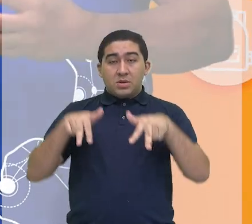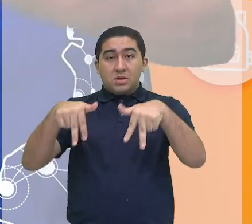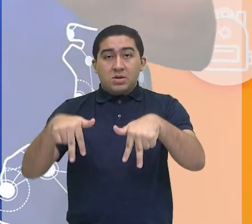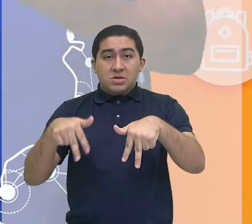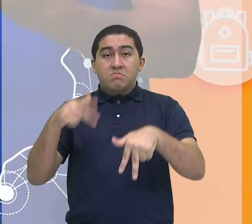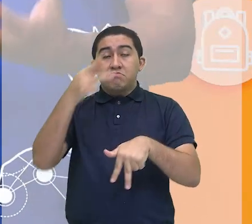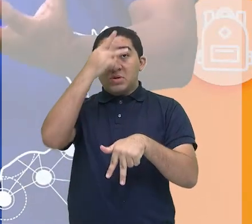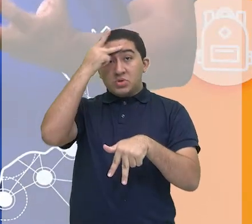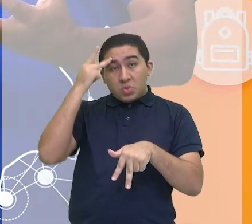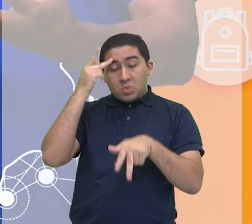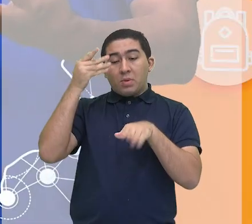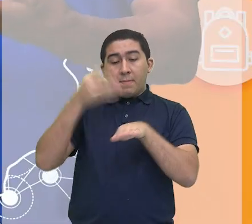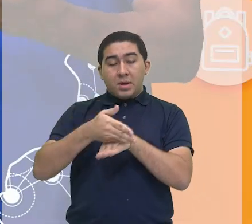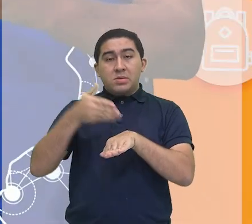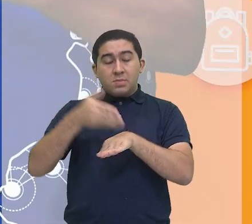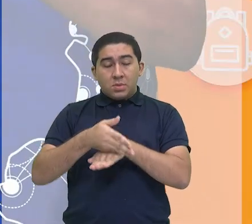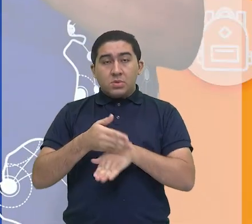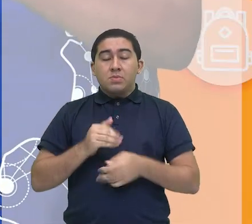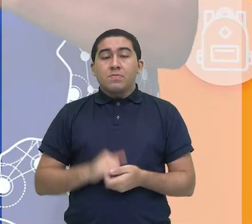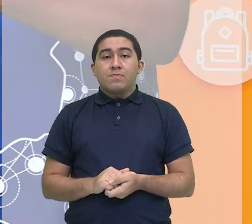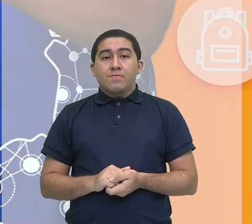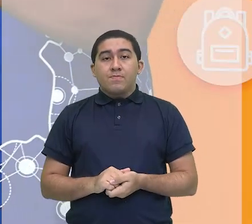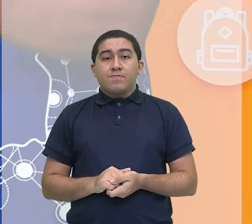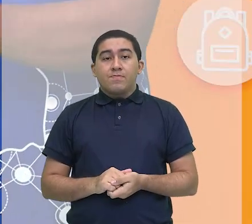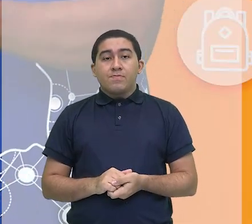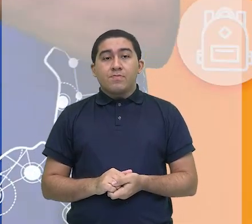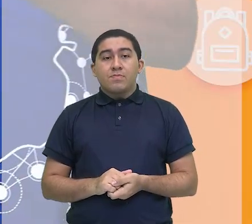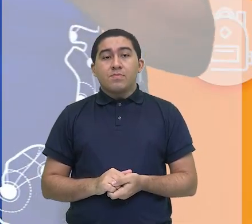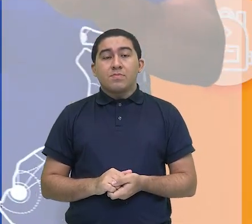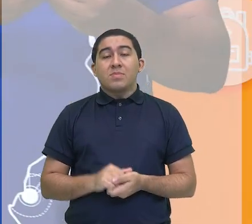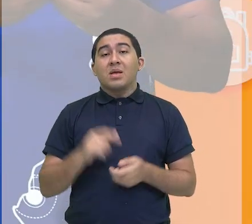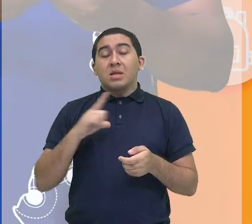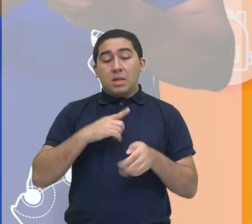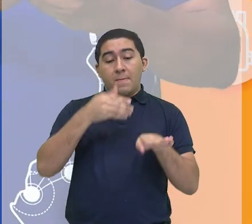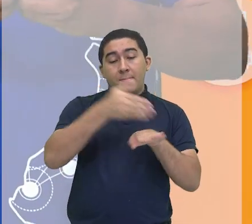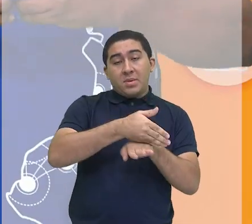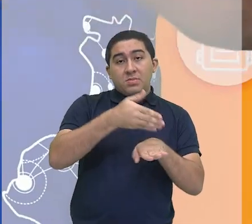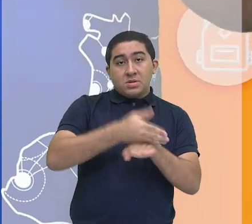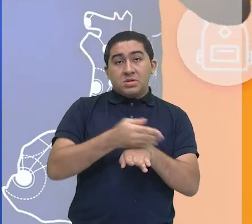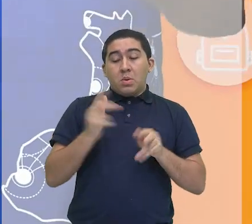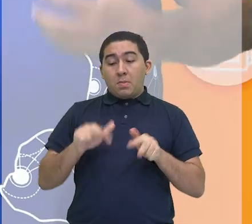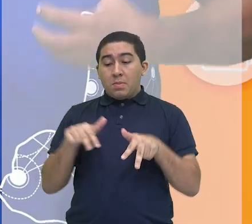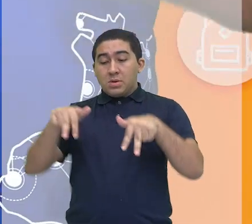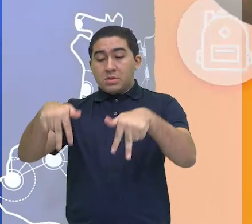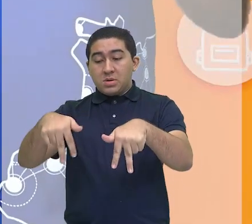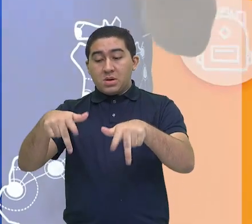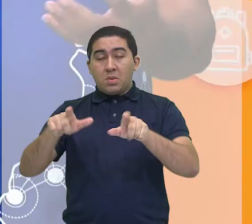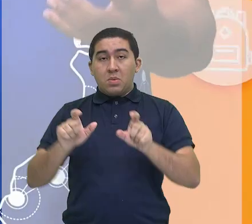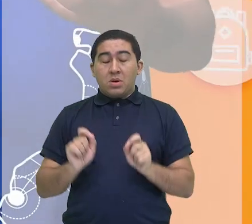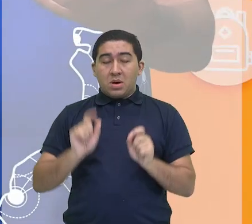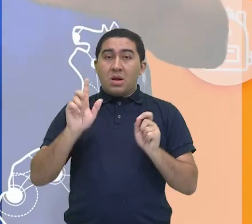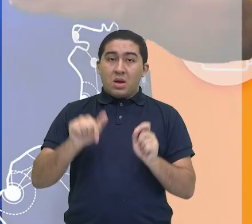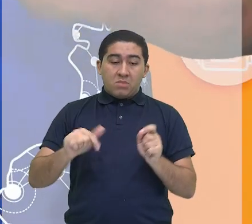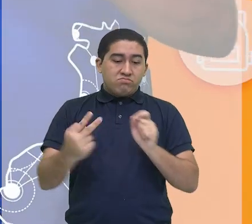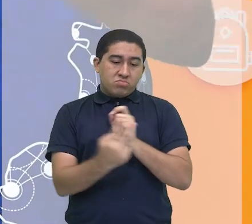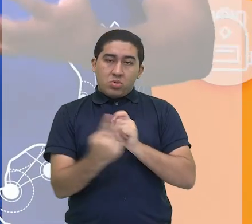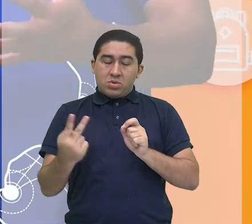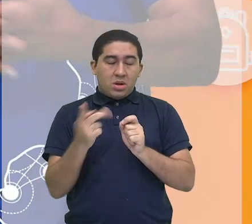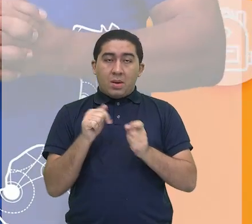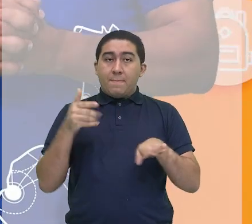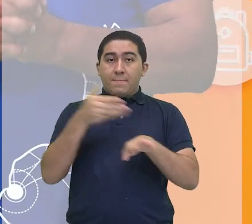pessoas participando. Quando a gente fala de engajamento e militância, nós estamos falando de participação,